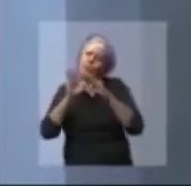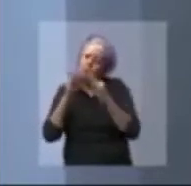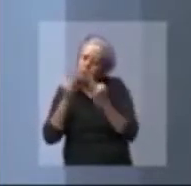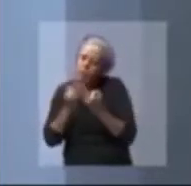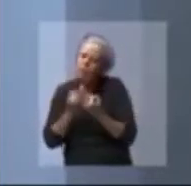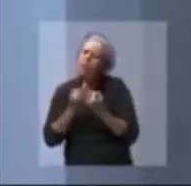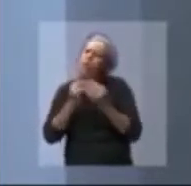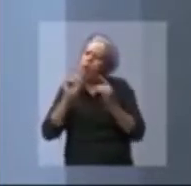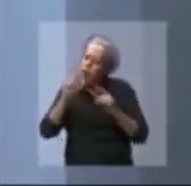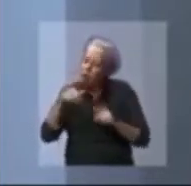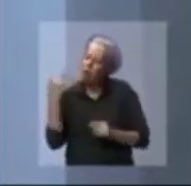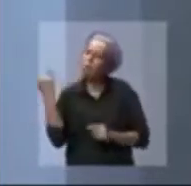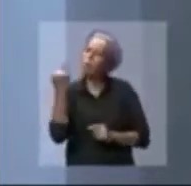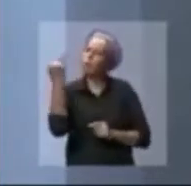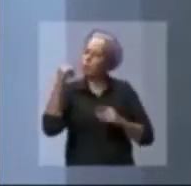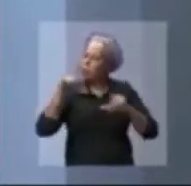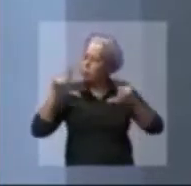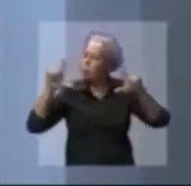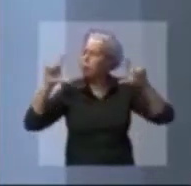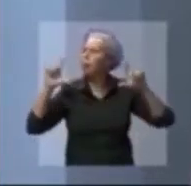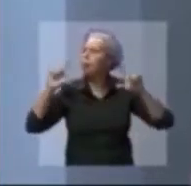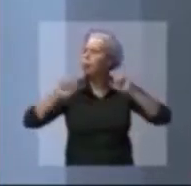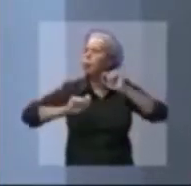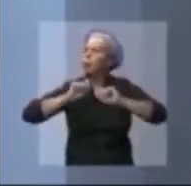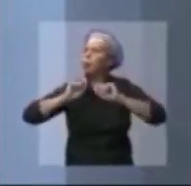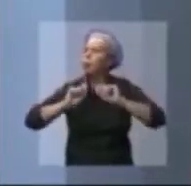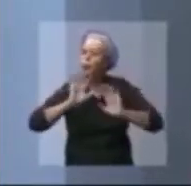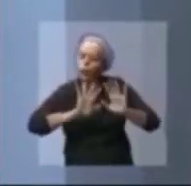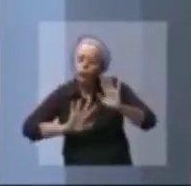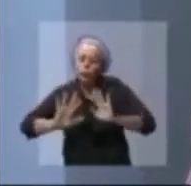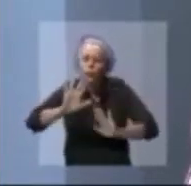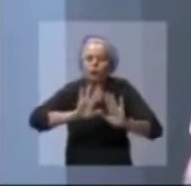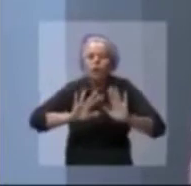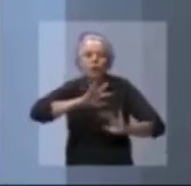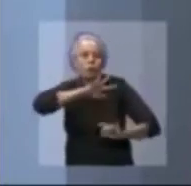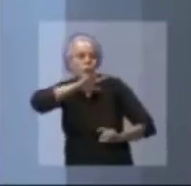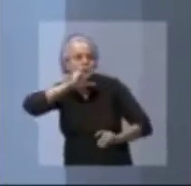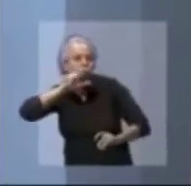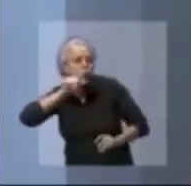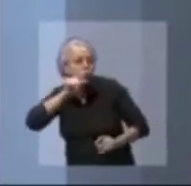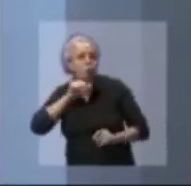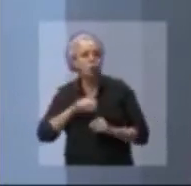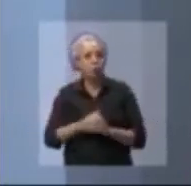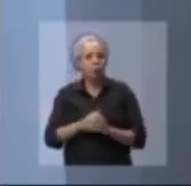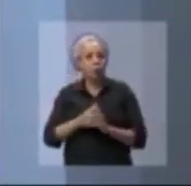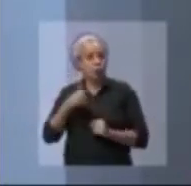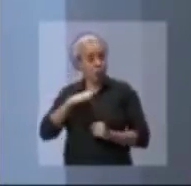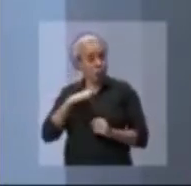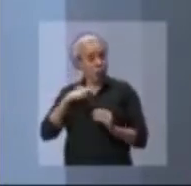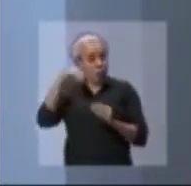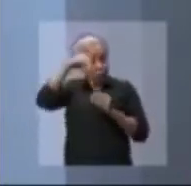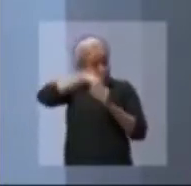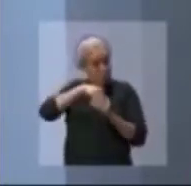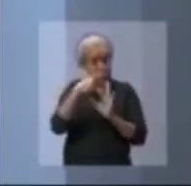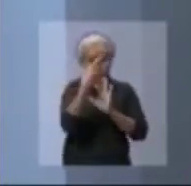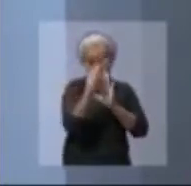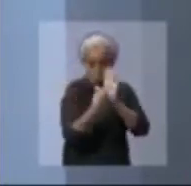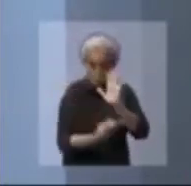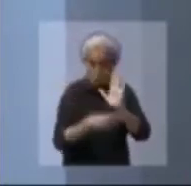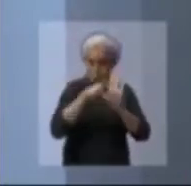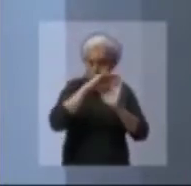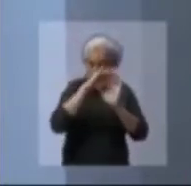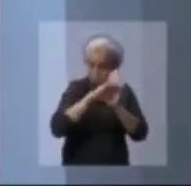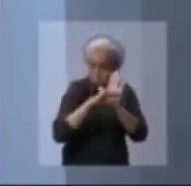protagonismo muito grande essa questão do cuidado com os animais. E nós estamos incorporando ao nosso projeto e ao nosso programa, porque